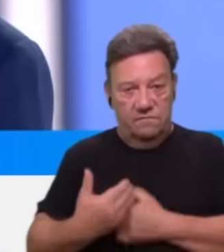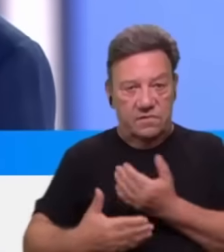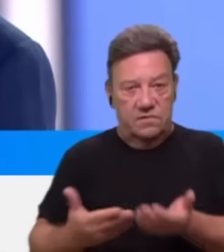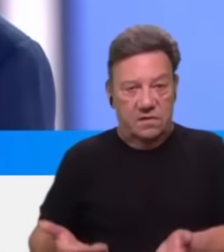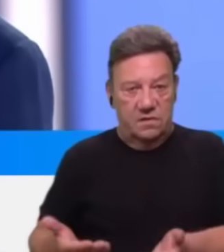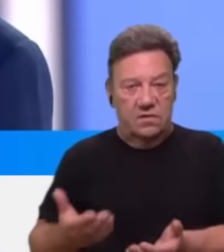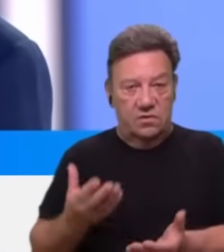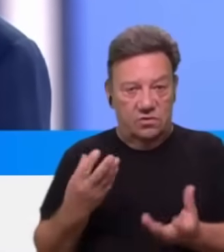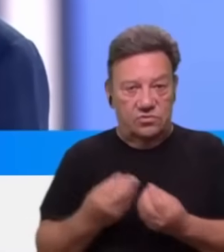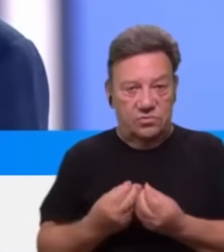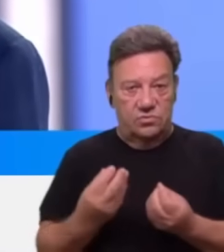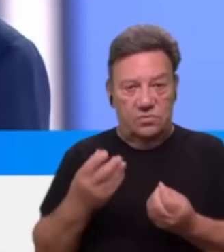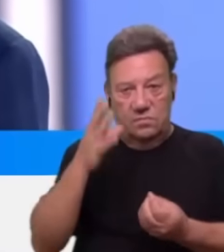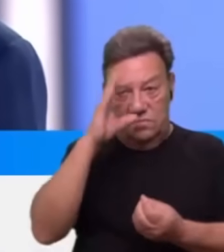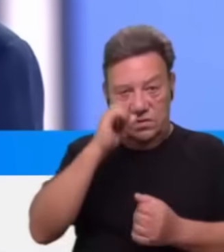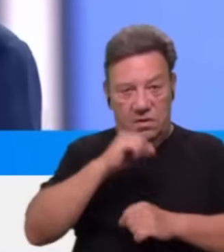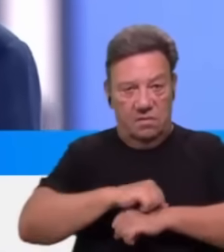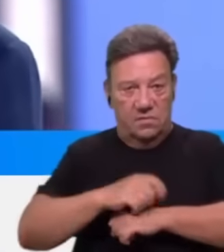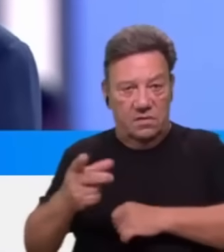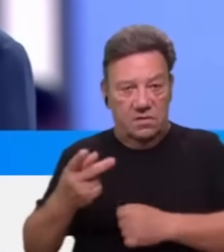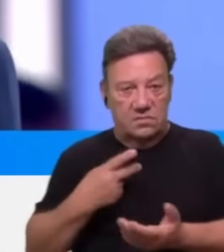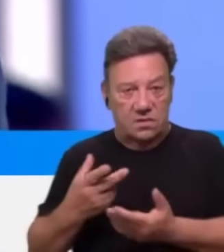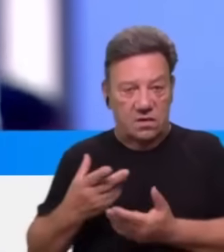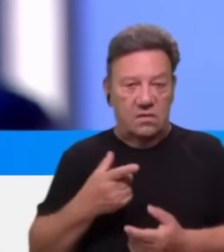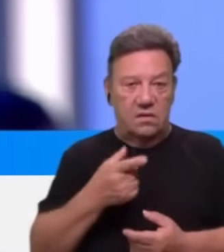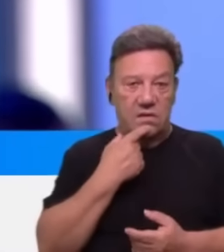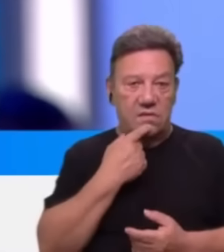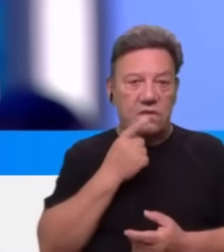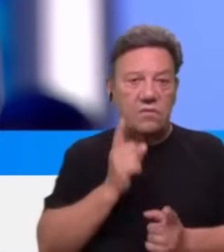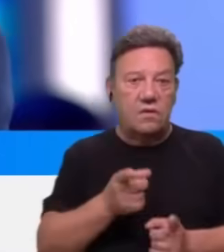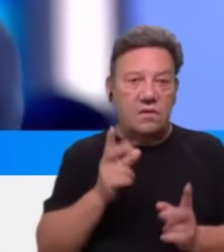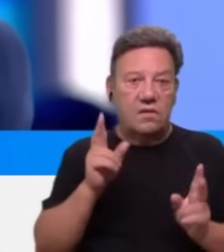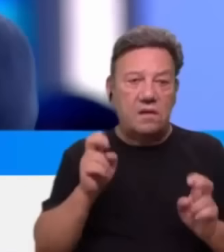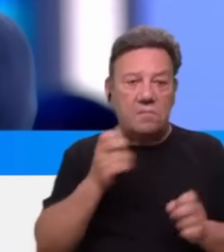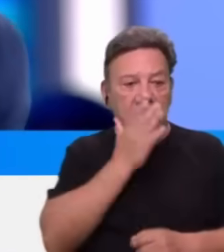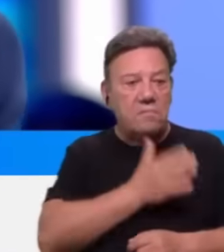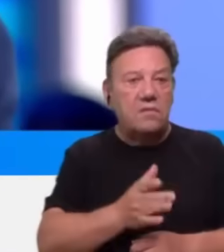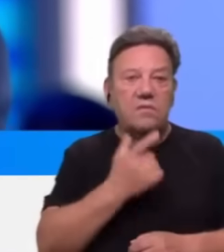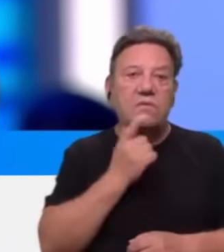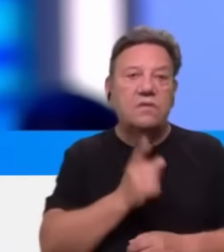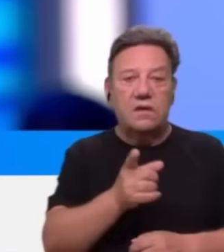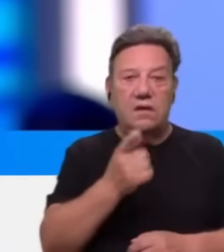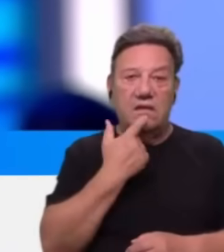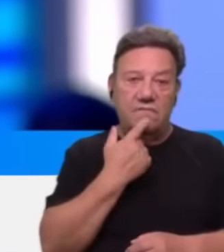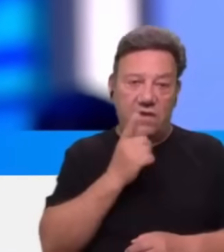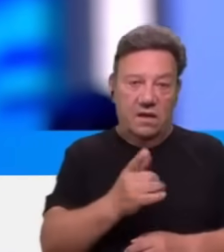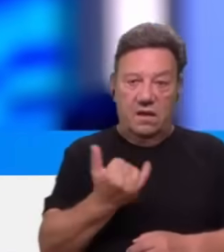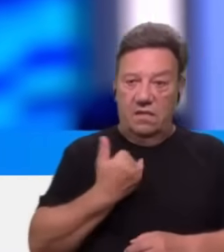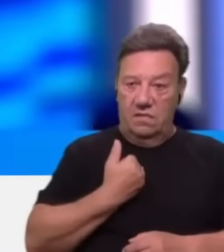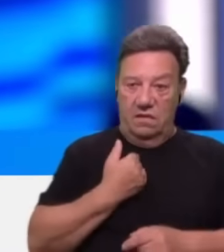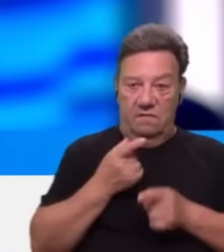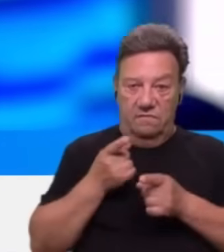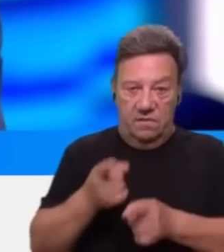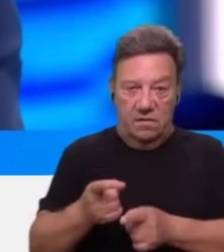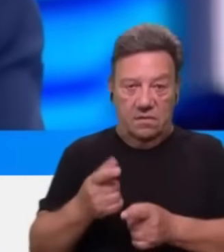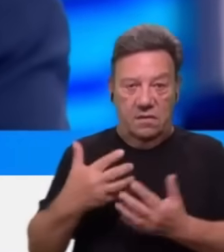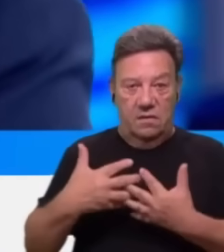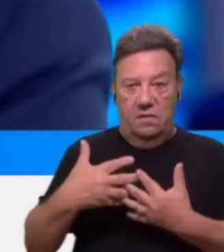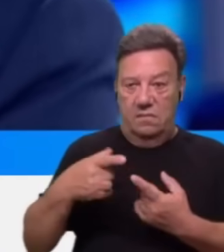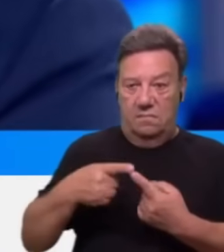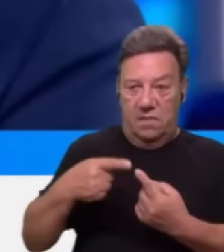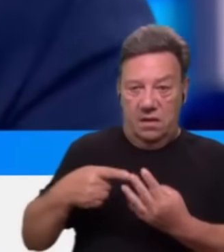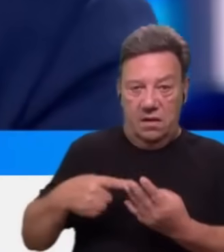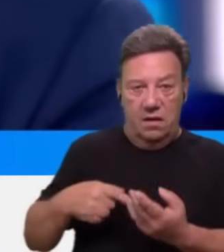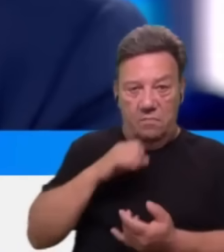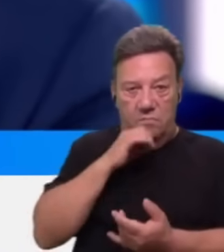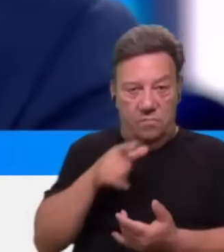em conjunto com o ministério da Habitação e isso quer dizer identificar mecanismos que